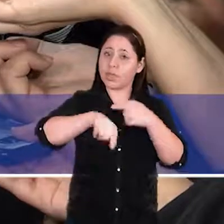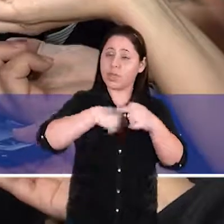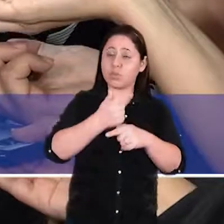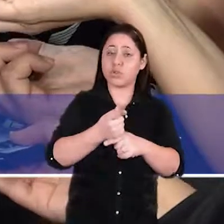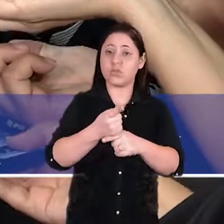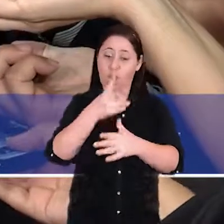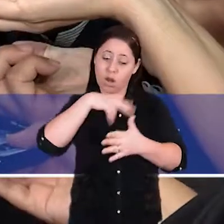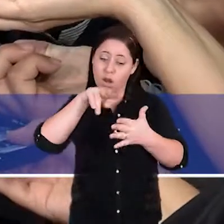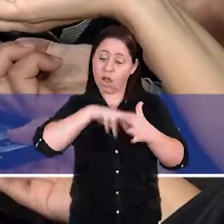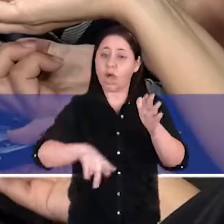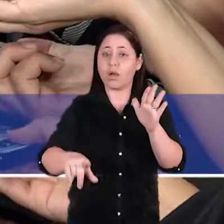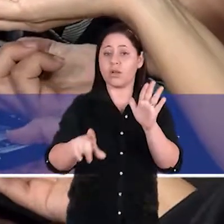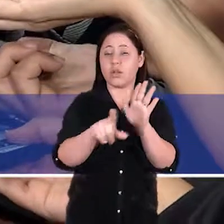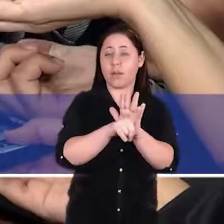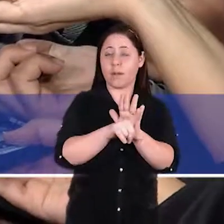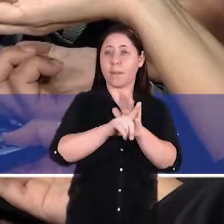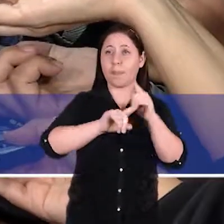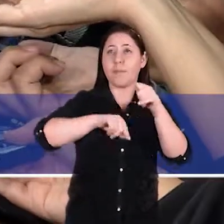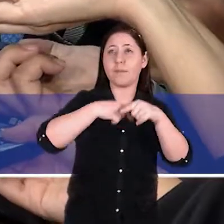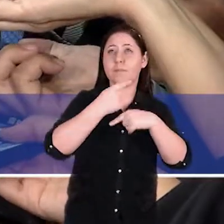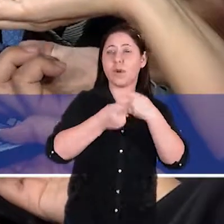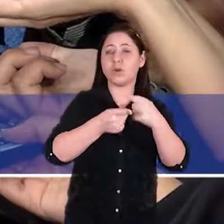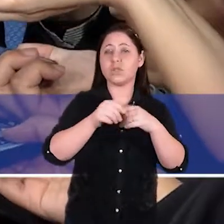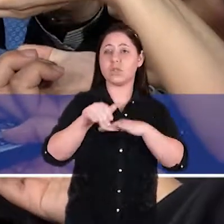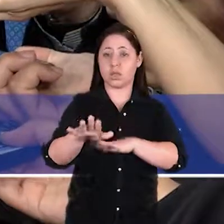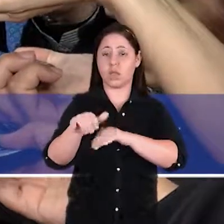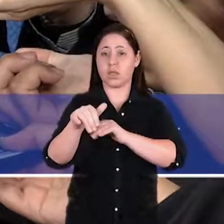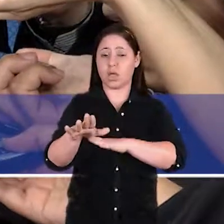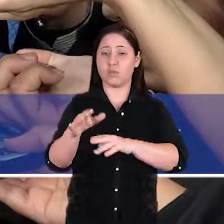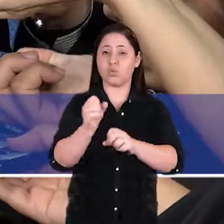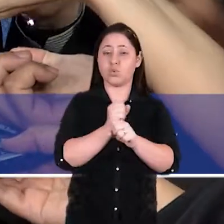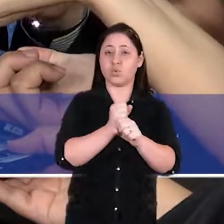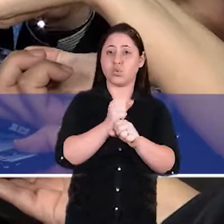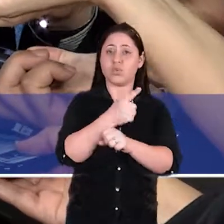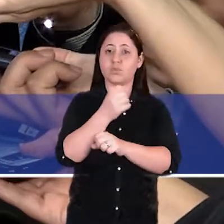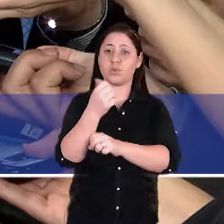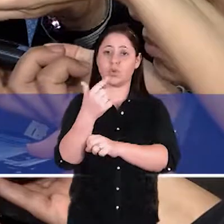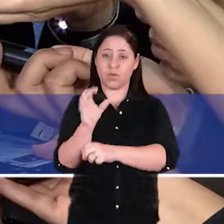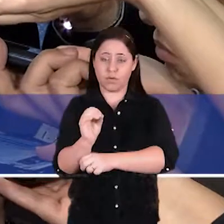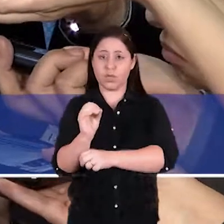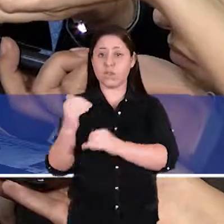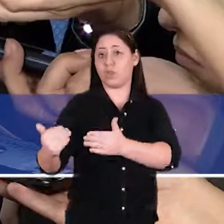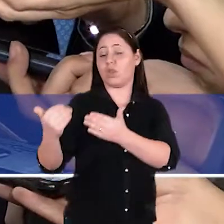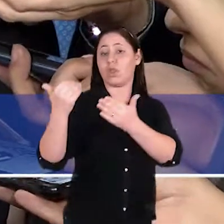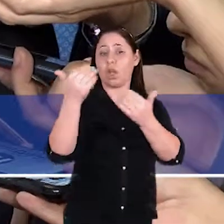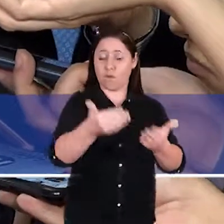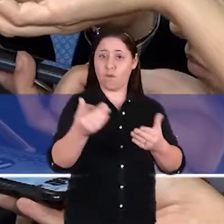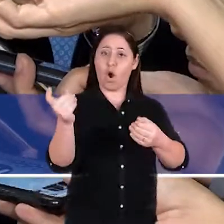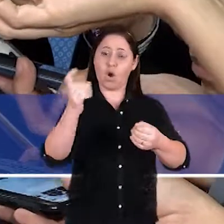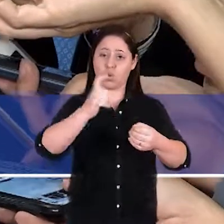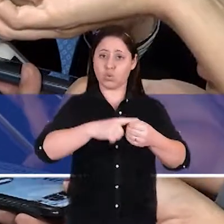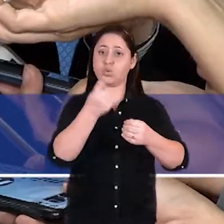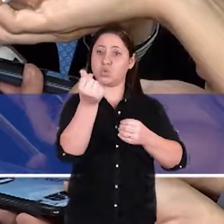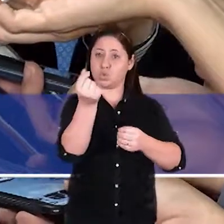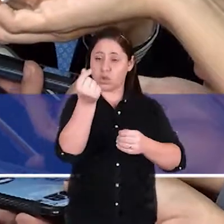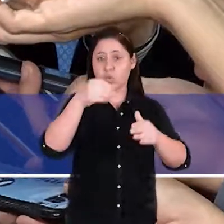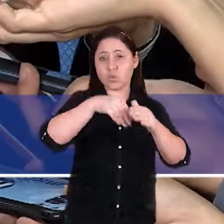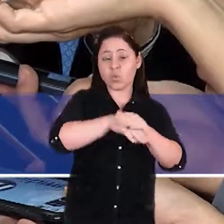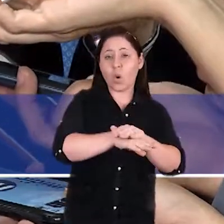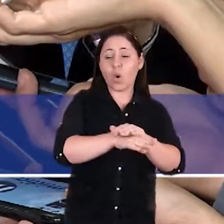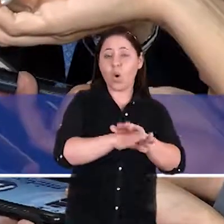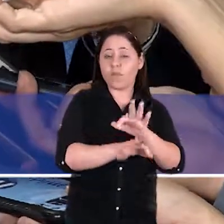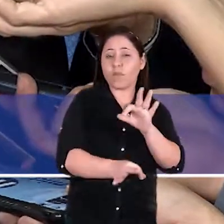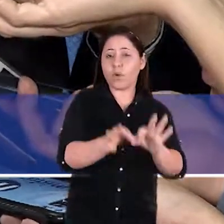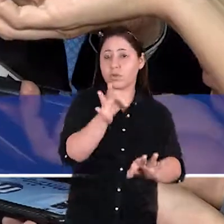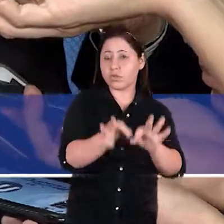a partir, se você ler a lei, a partir de setembro de 2020, nós íamos devolver o dinheiro para os